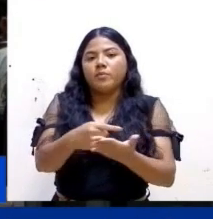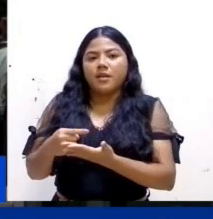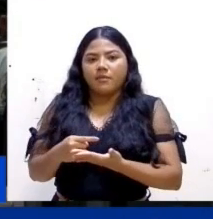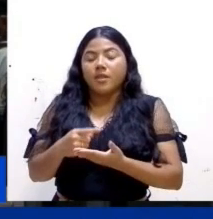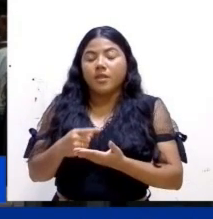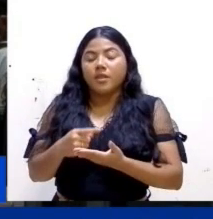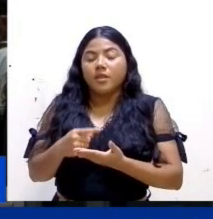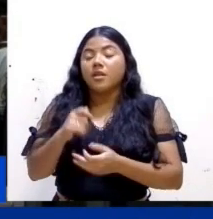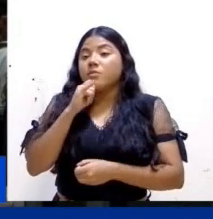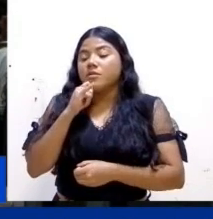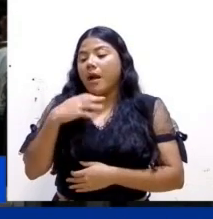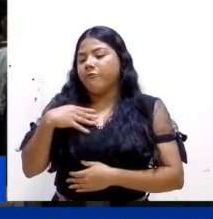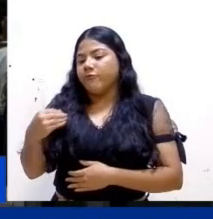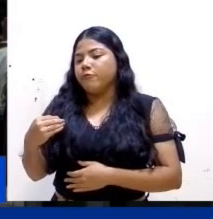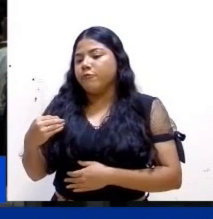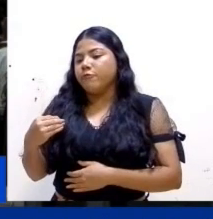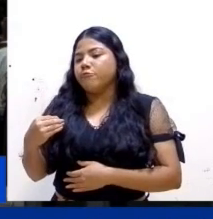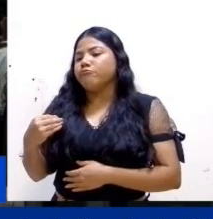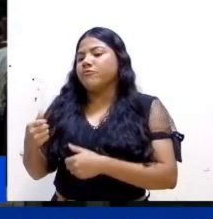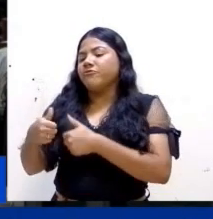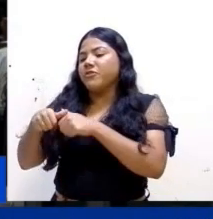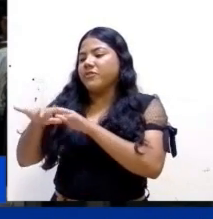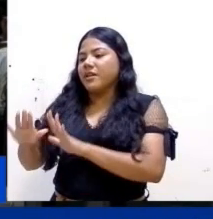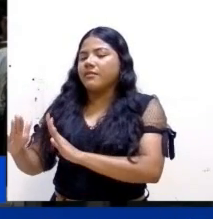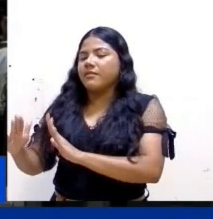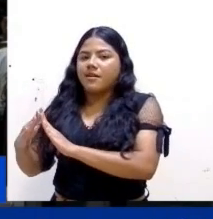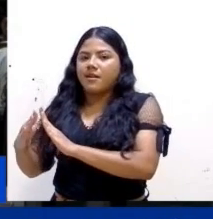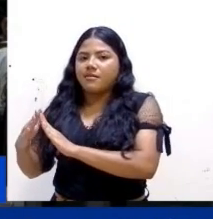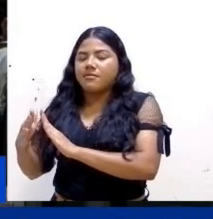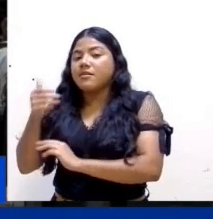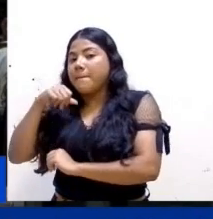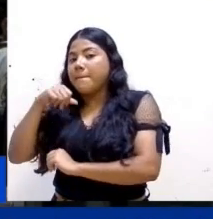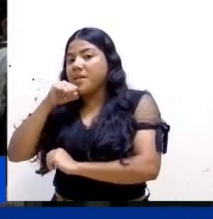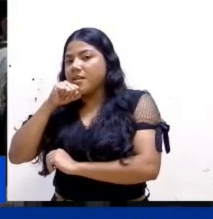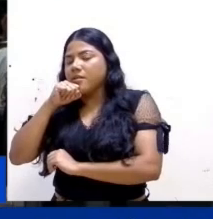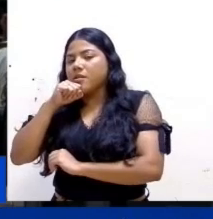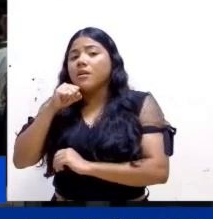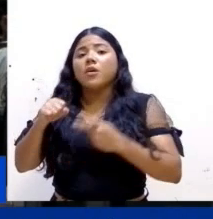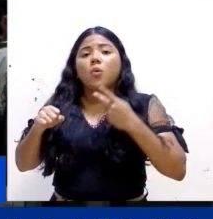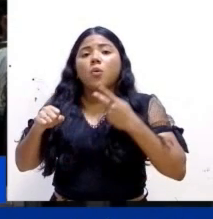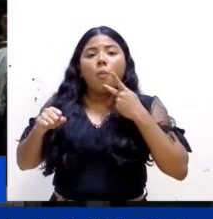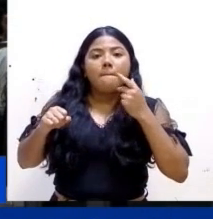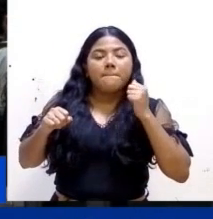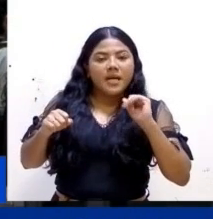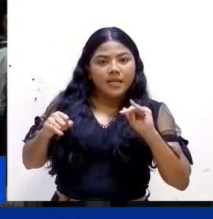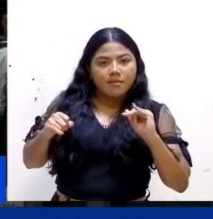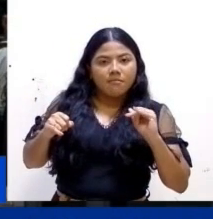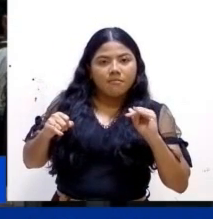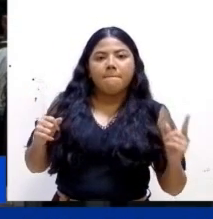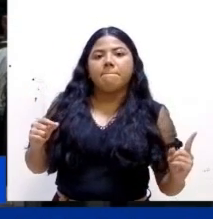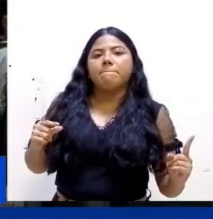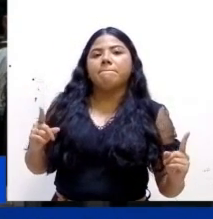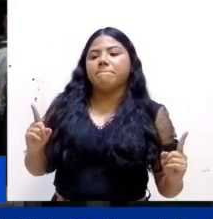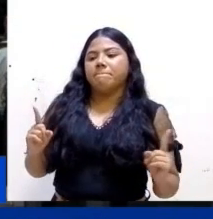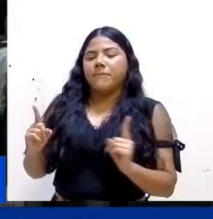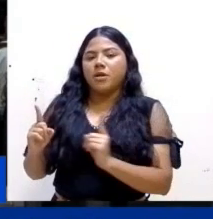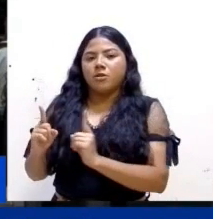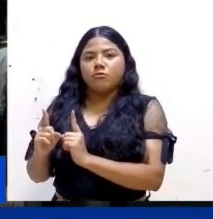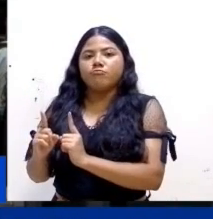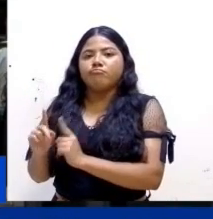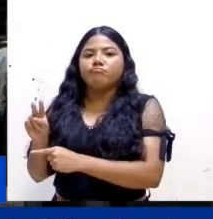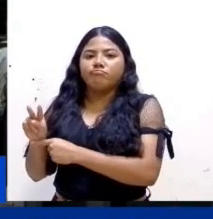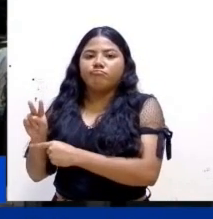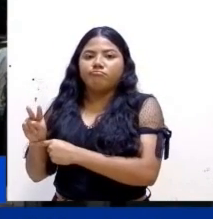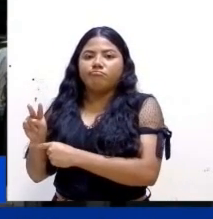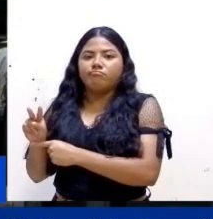de visita, de férias dos pais. A mãe não pode evitar. Não pode ficar